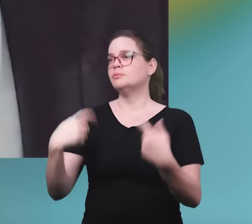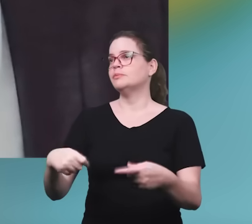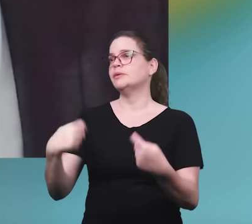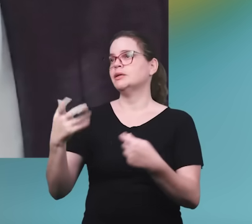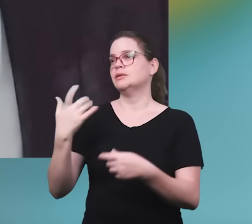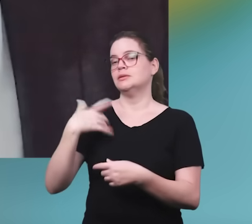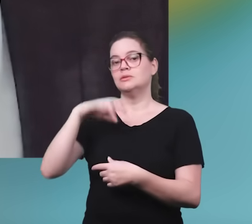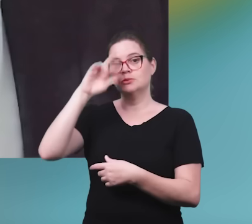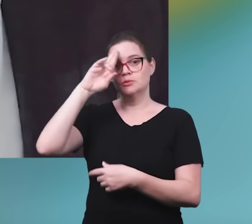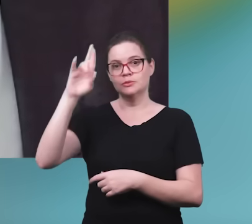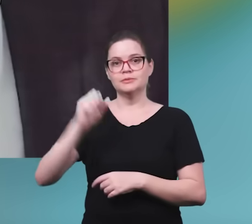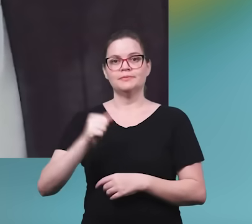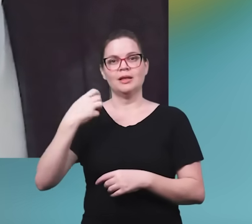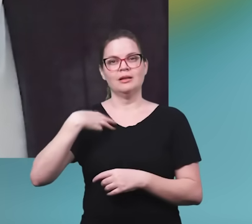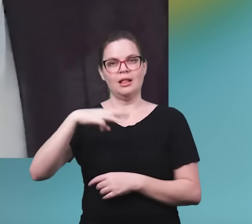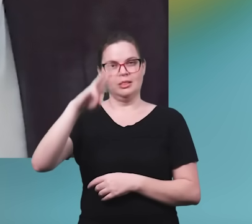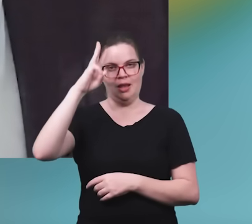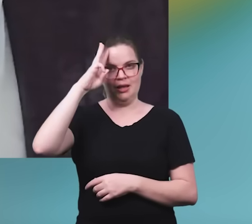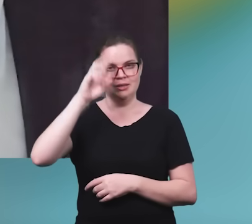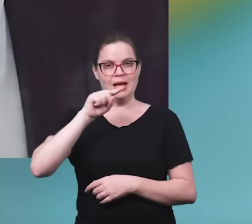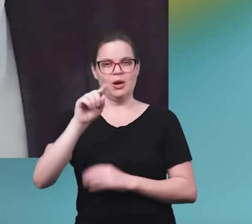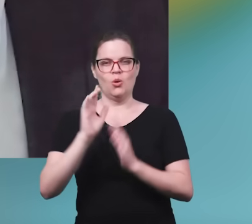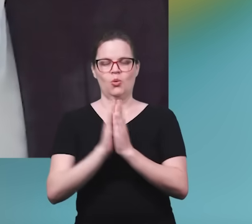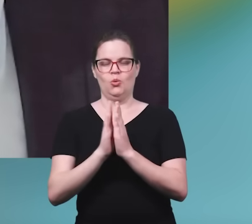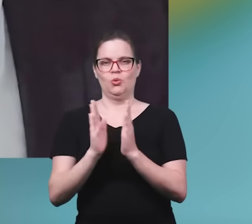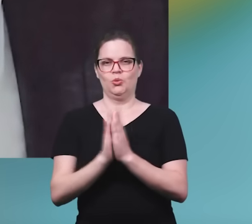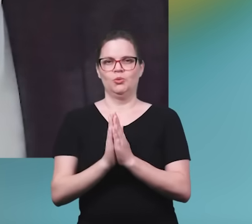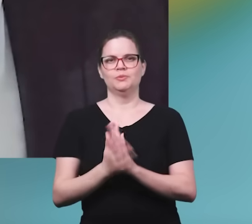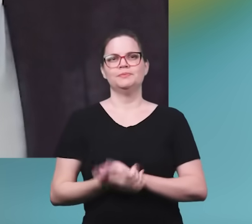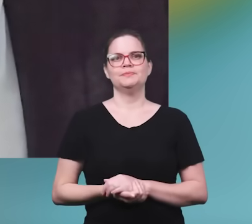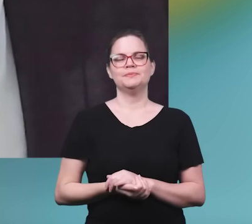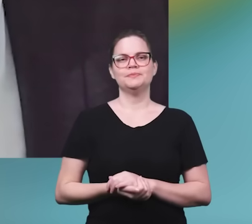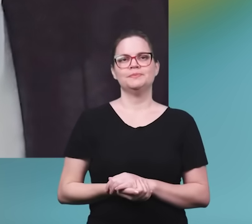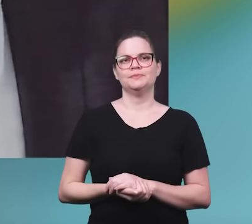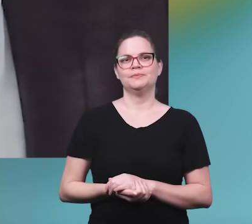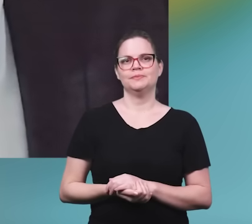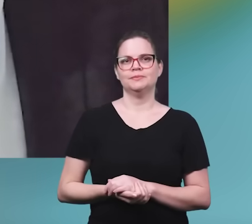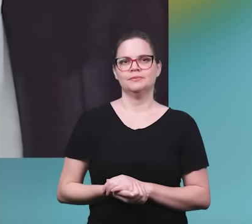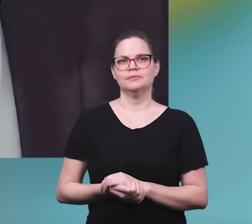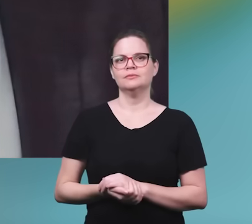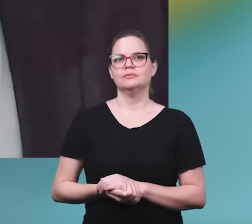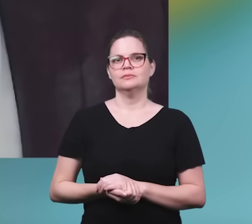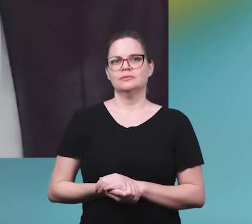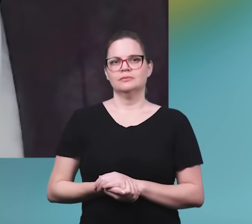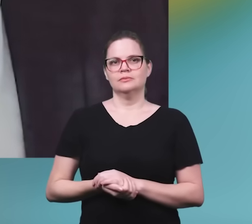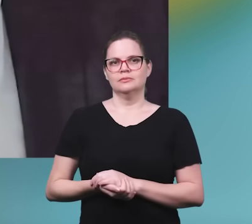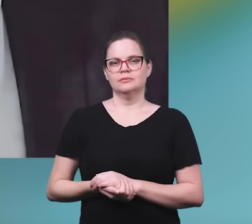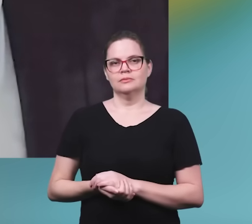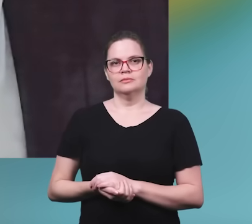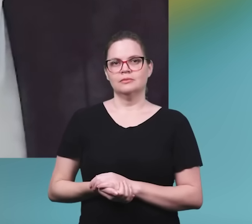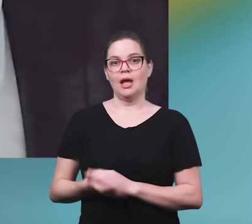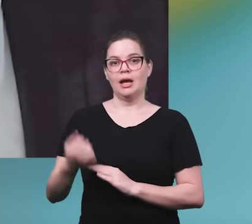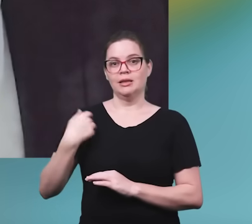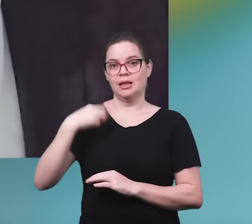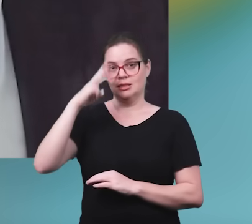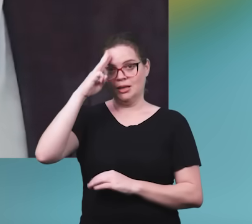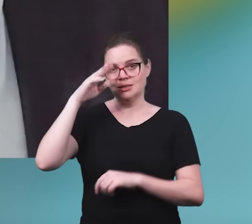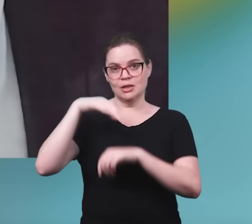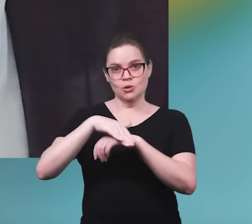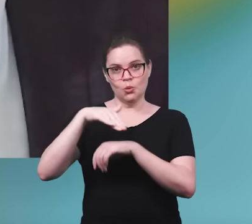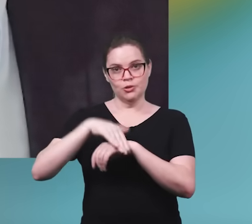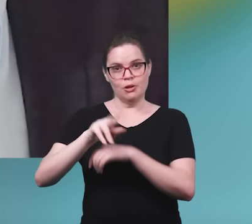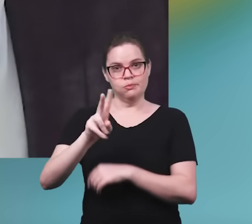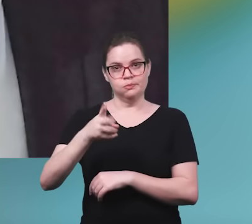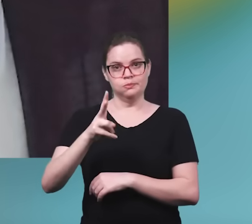Senhor. Preciso de ti. E aquela terça-feira toda a irmã orou ao Senhor. Quando chegou na terça-feira